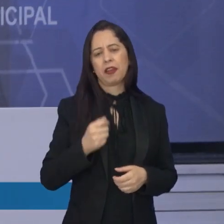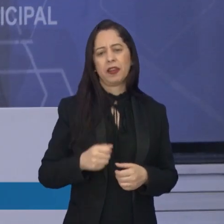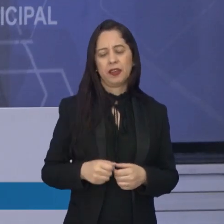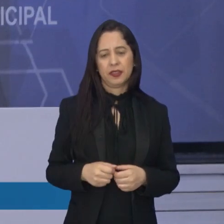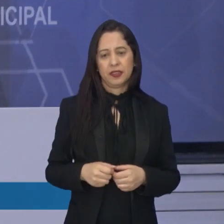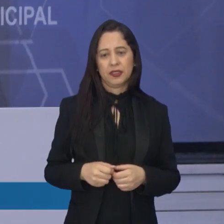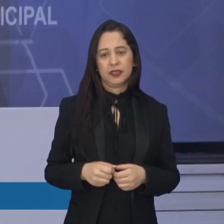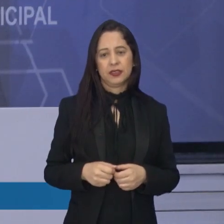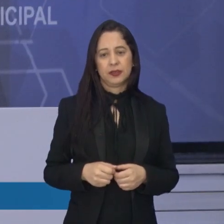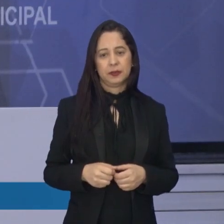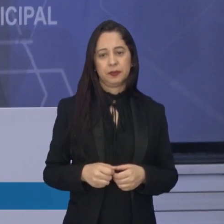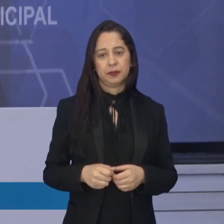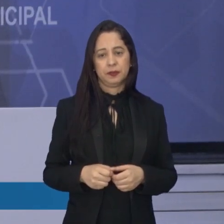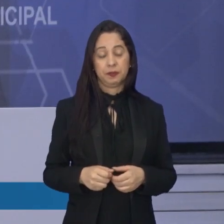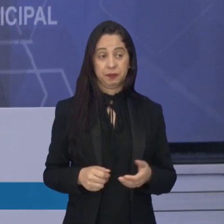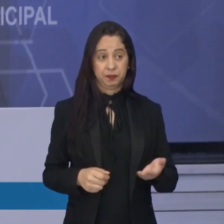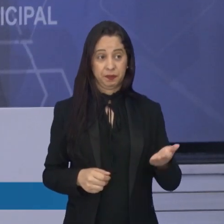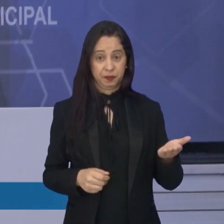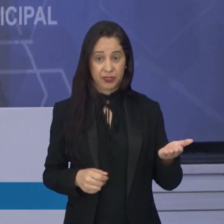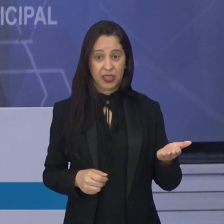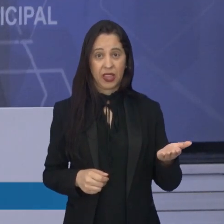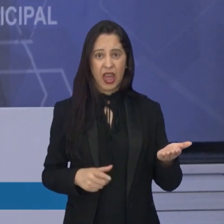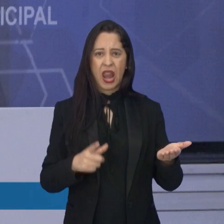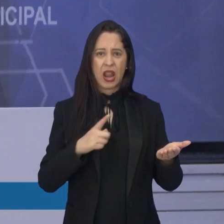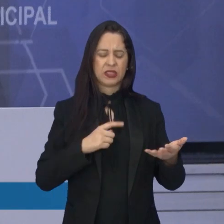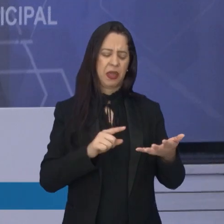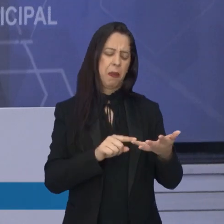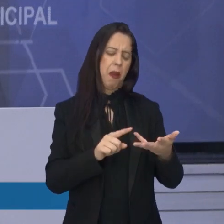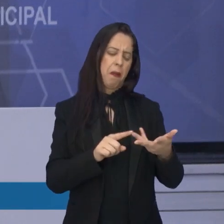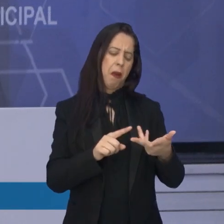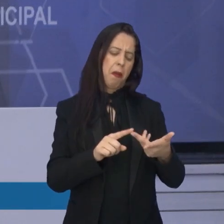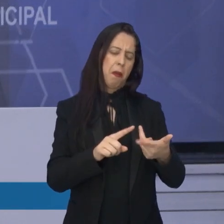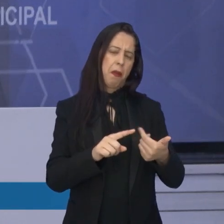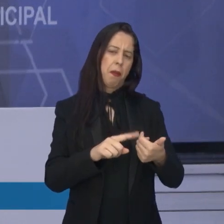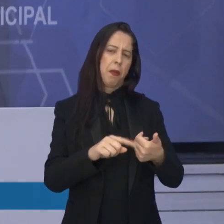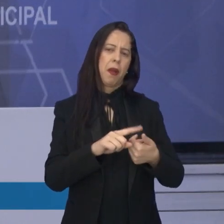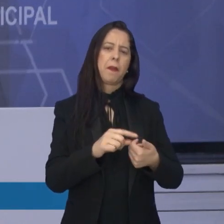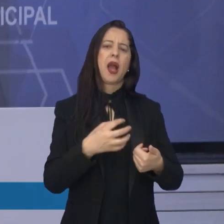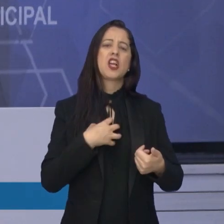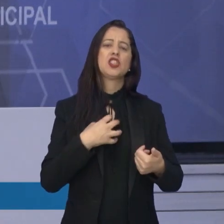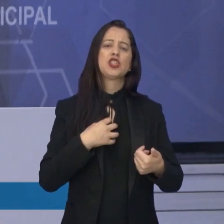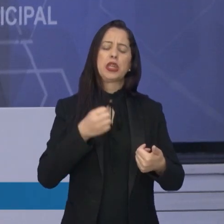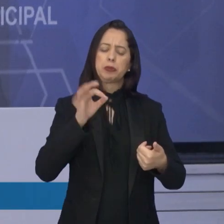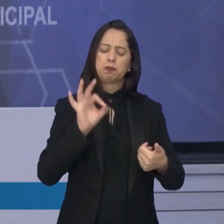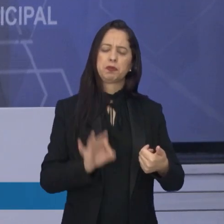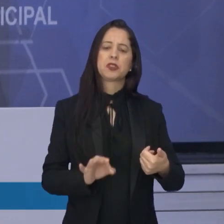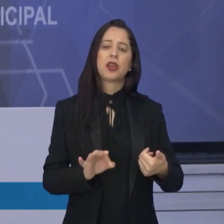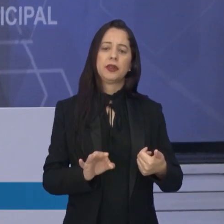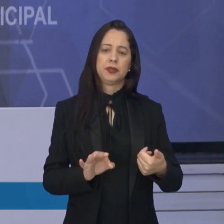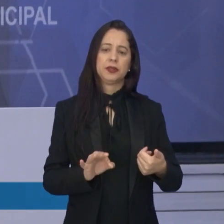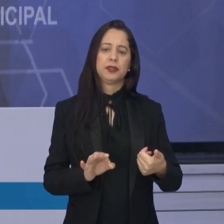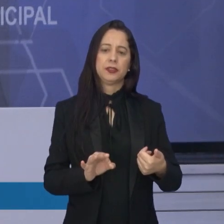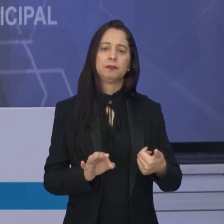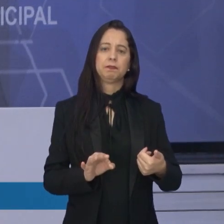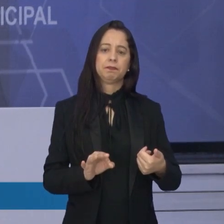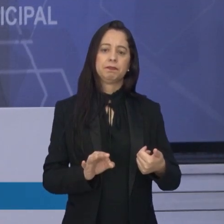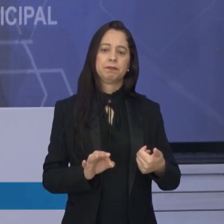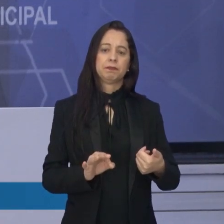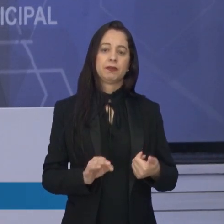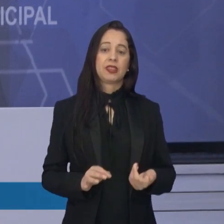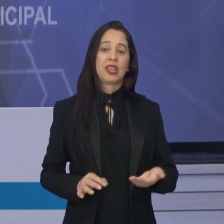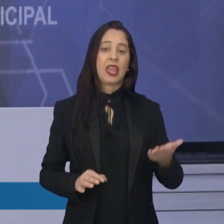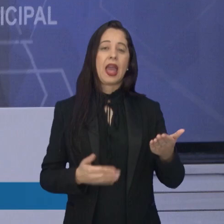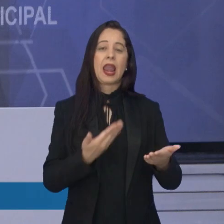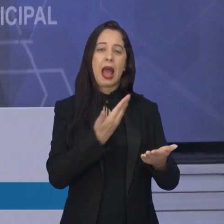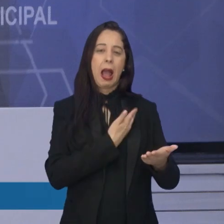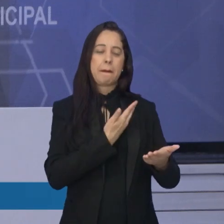que ela tem inúmeras qualidades. A maior delas, que eu acredito, é de ser uma amiga